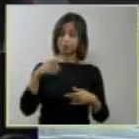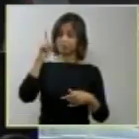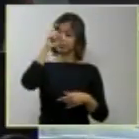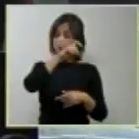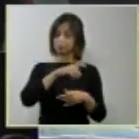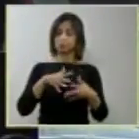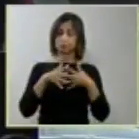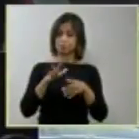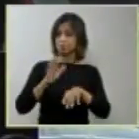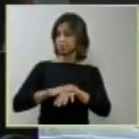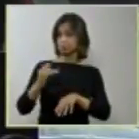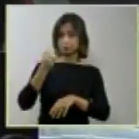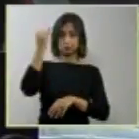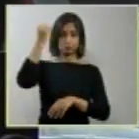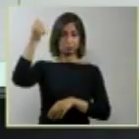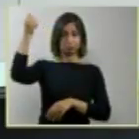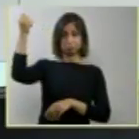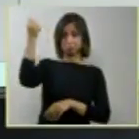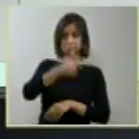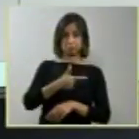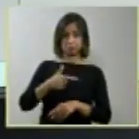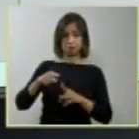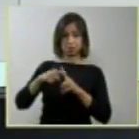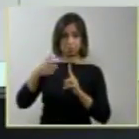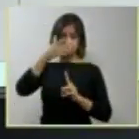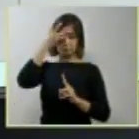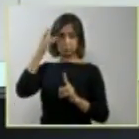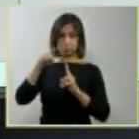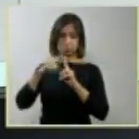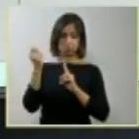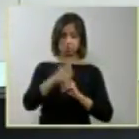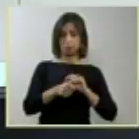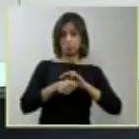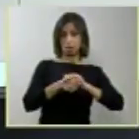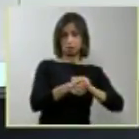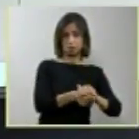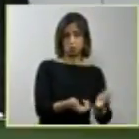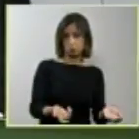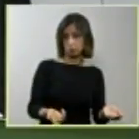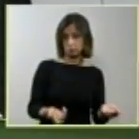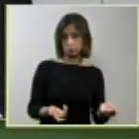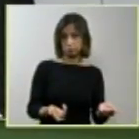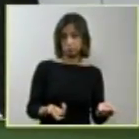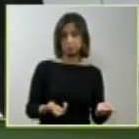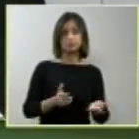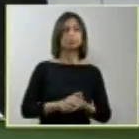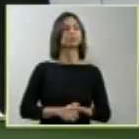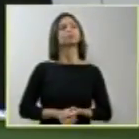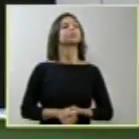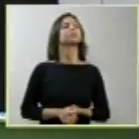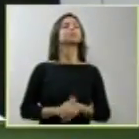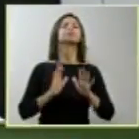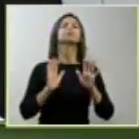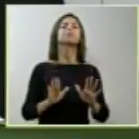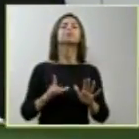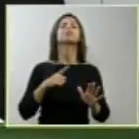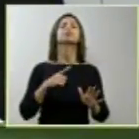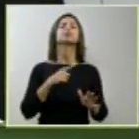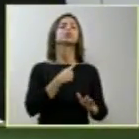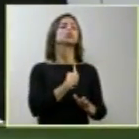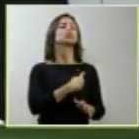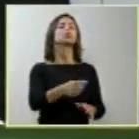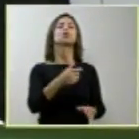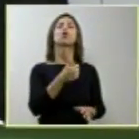mais importante do que uma tartaruga, por mais respeitável que ela seja. Entre os 11 ministros do Supremo,